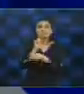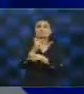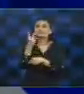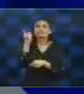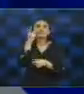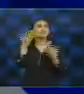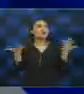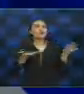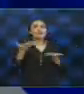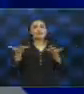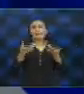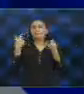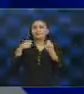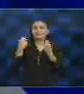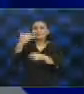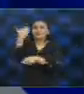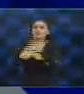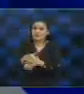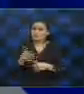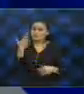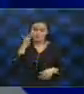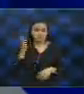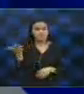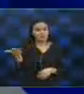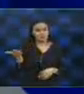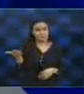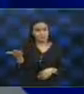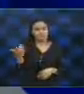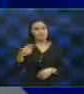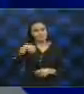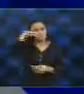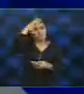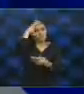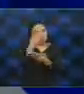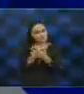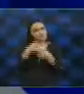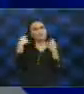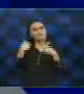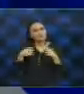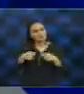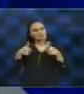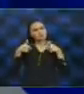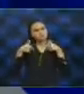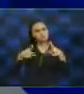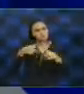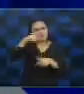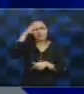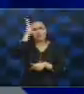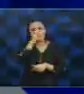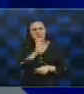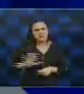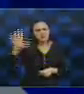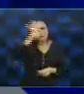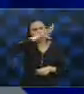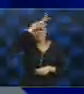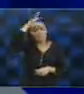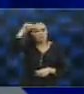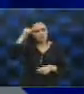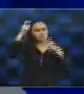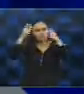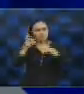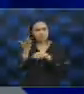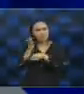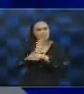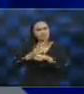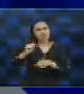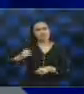Então, eu tenho muita convicção de que nós temos que trabalhar o Brasil, o Amazonas e Manaus com respeito. É a